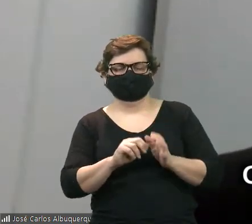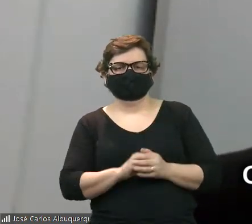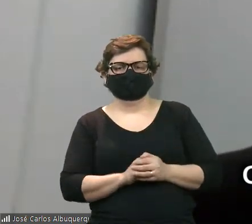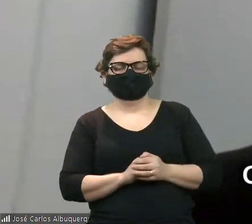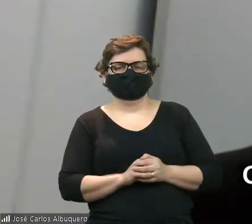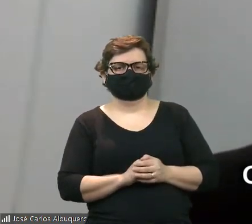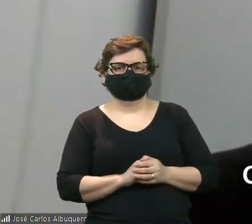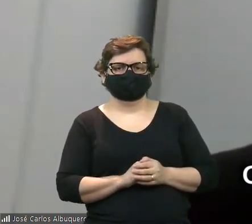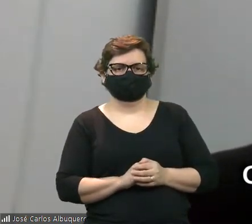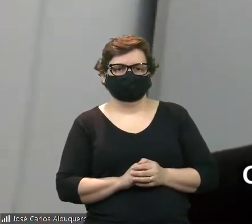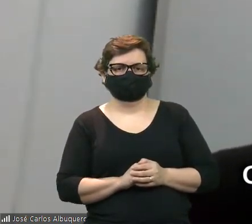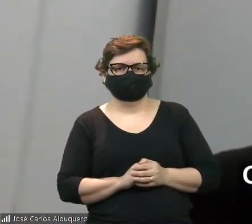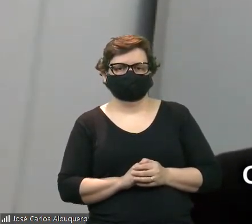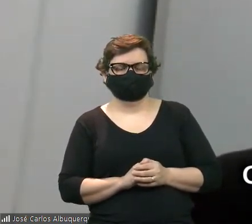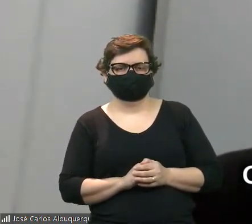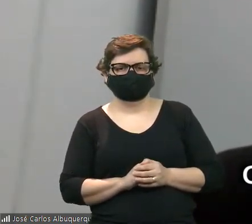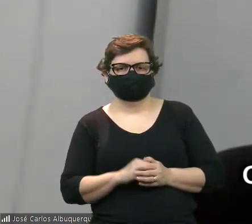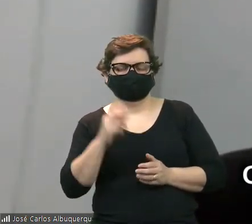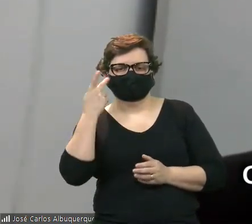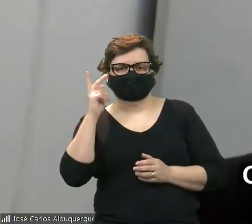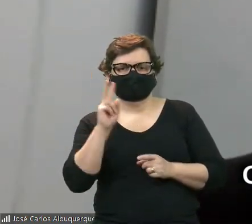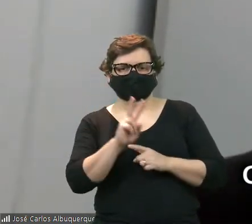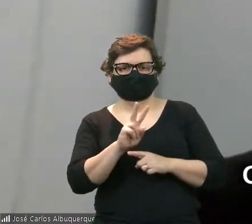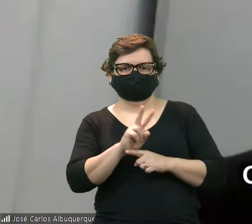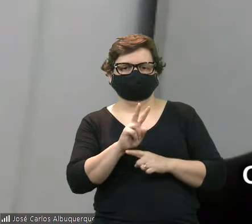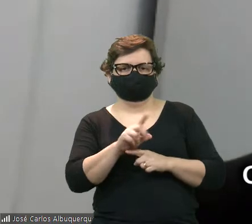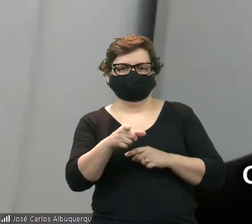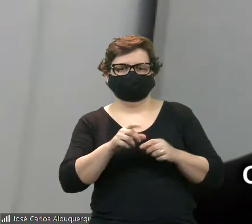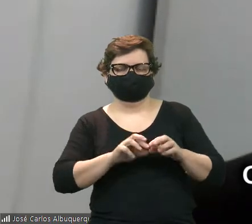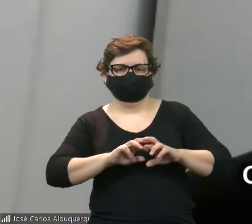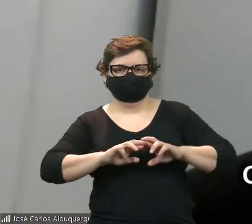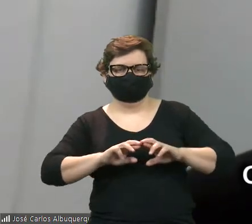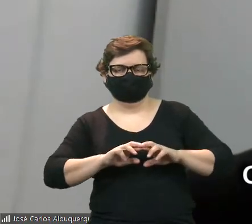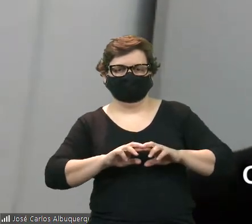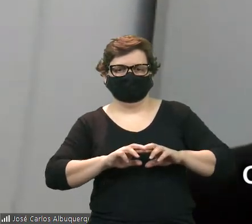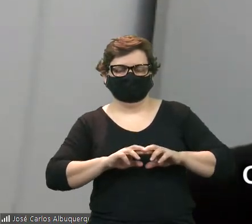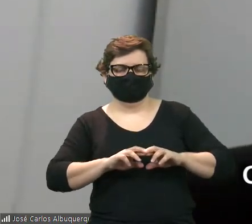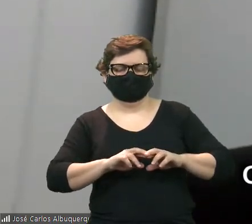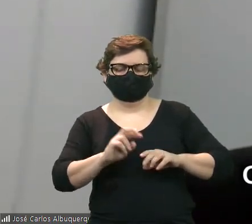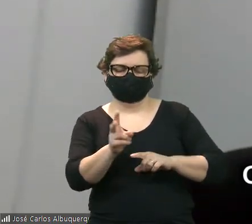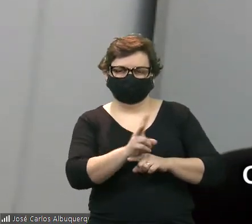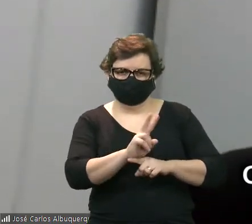para cuidar realmente dessa distribuição de fiscais